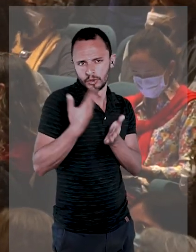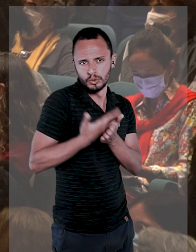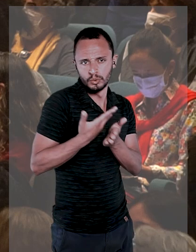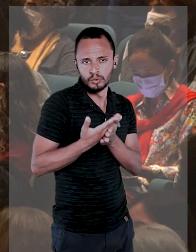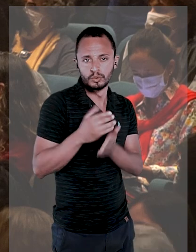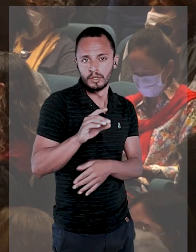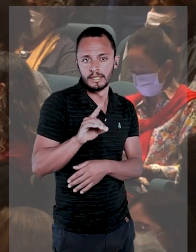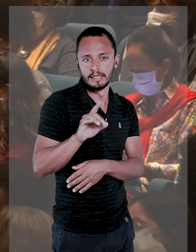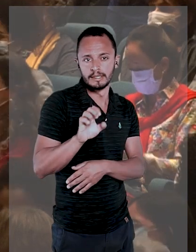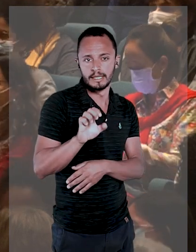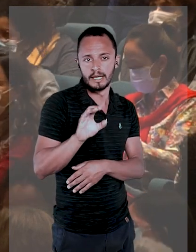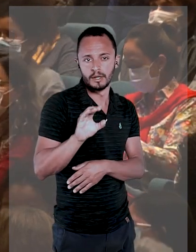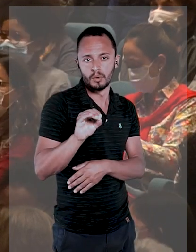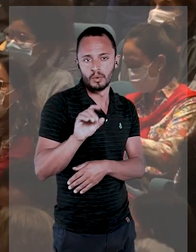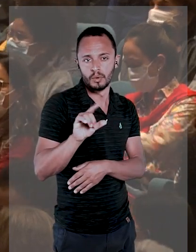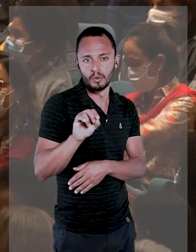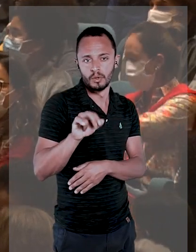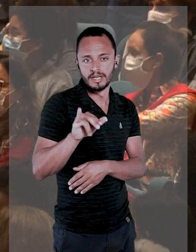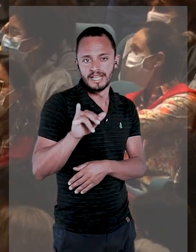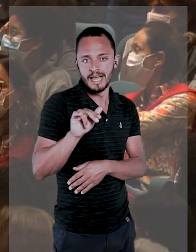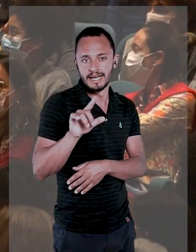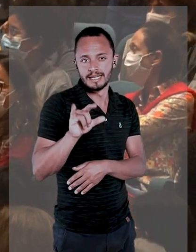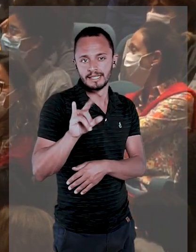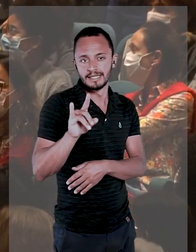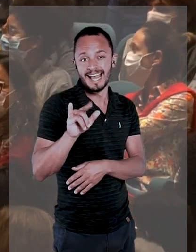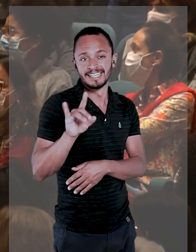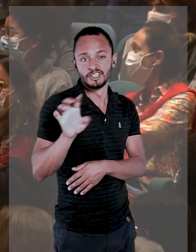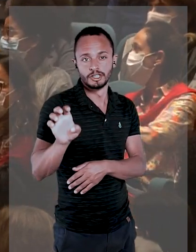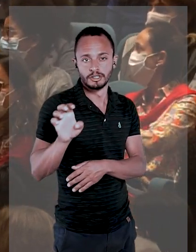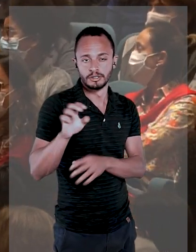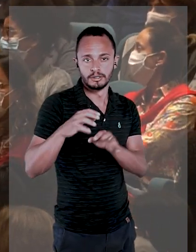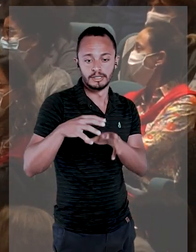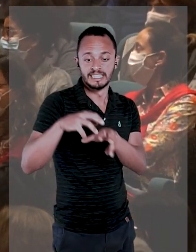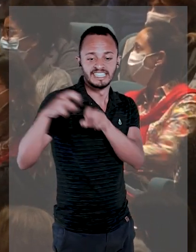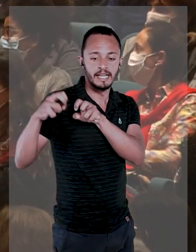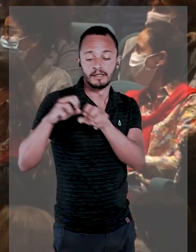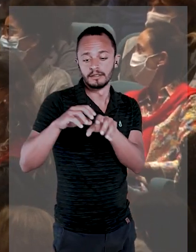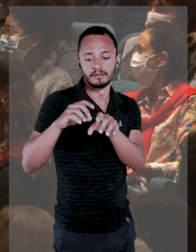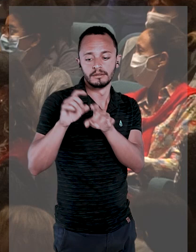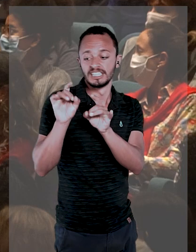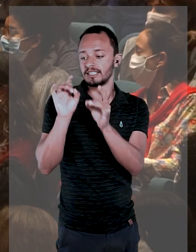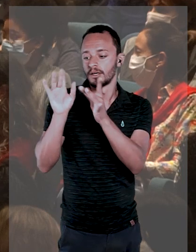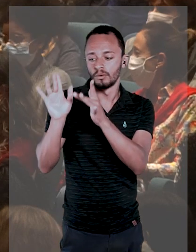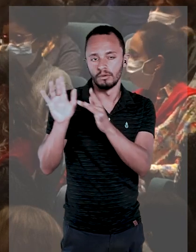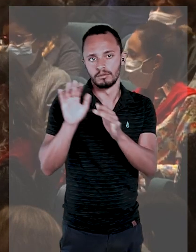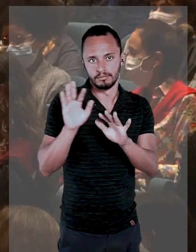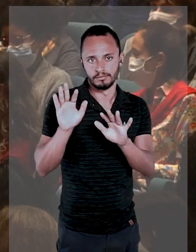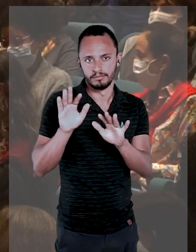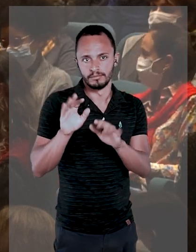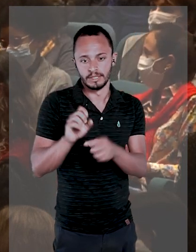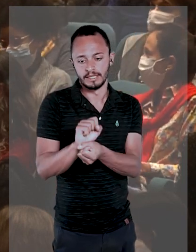sou estudante de letras. Eu estudo decolonialidade. E eu ainda não li esse livro.